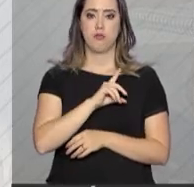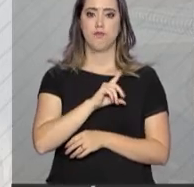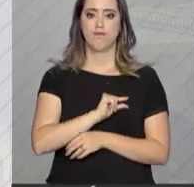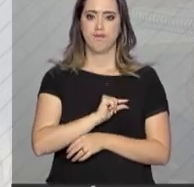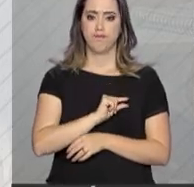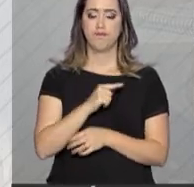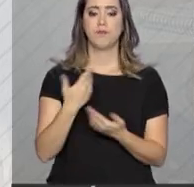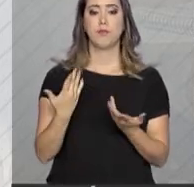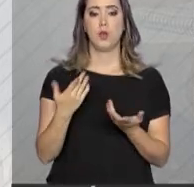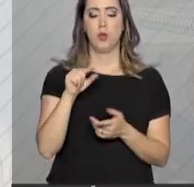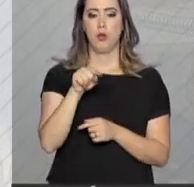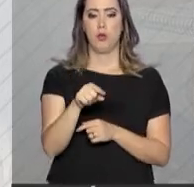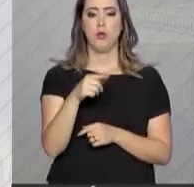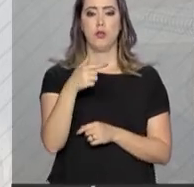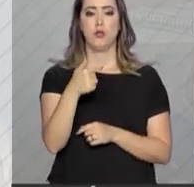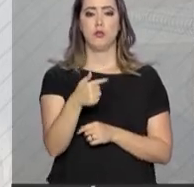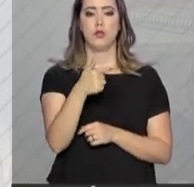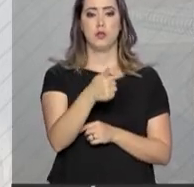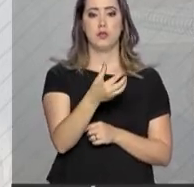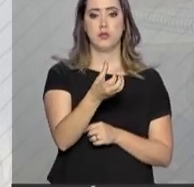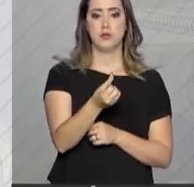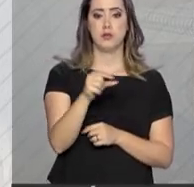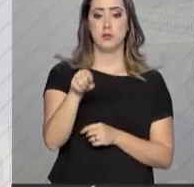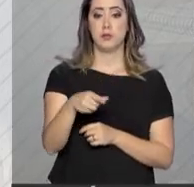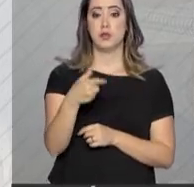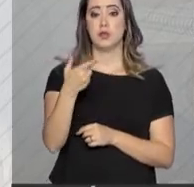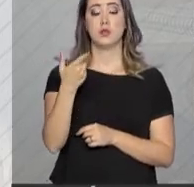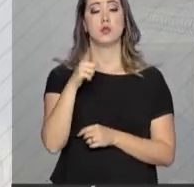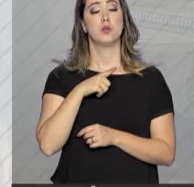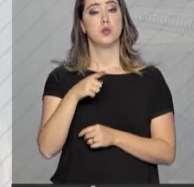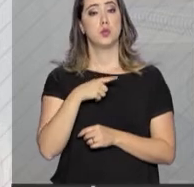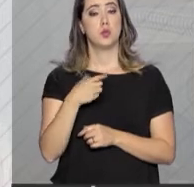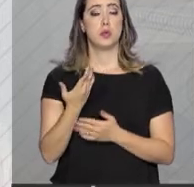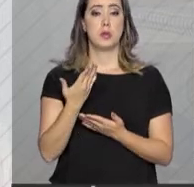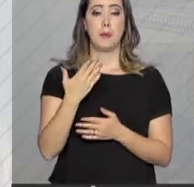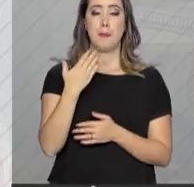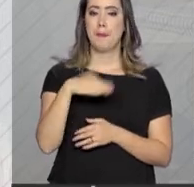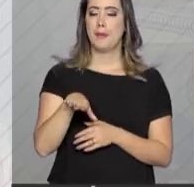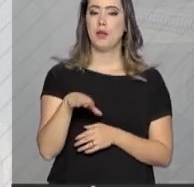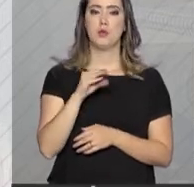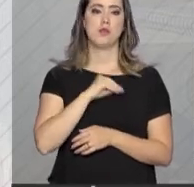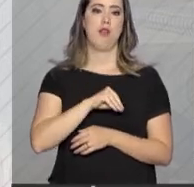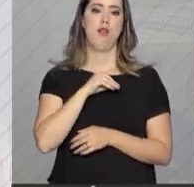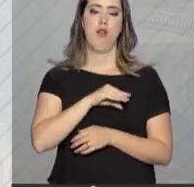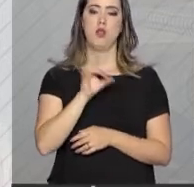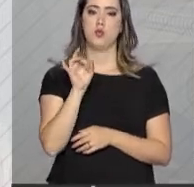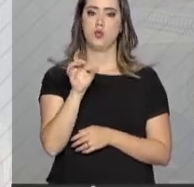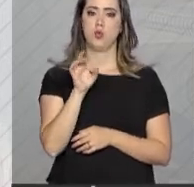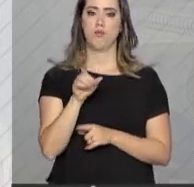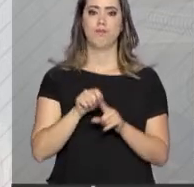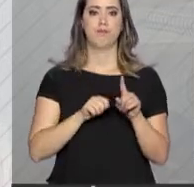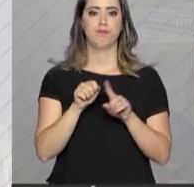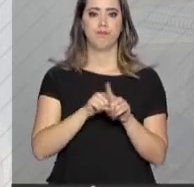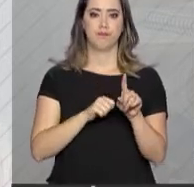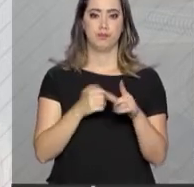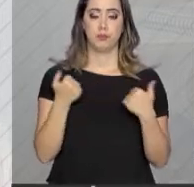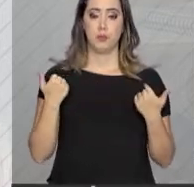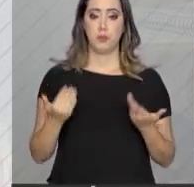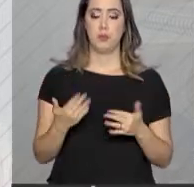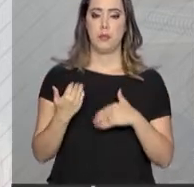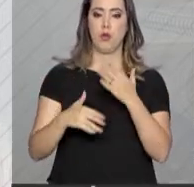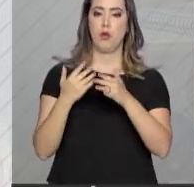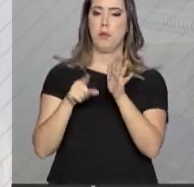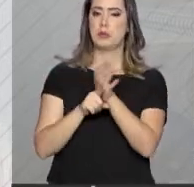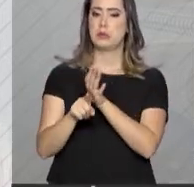renda 776 mil graduandos recebiam até meio salário mínimo por mês o levantamento